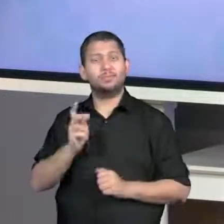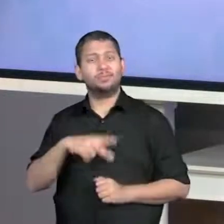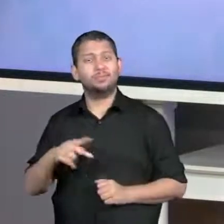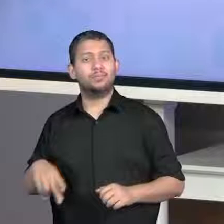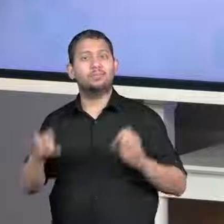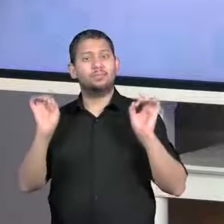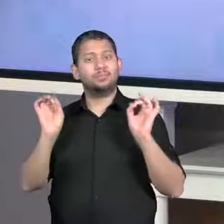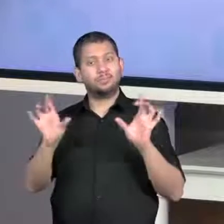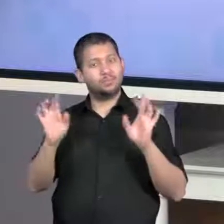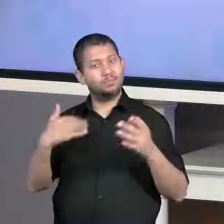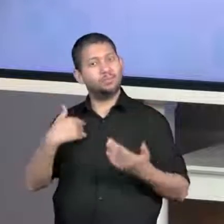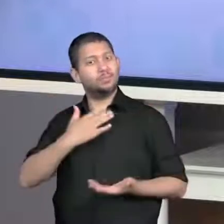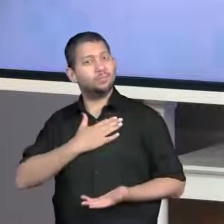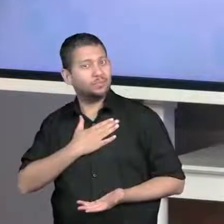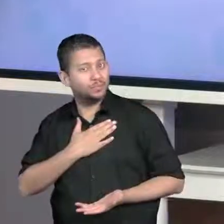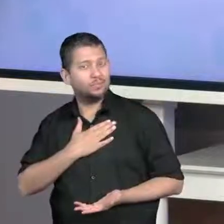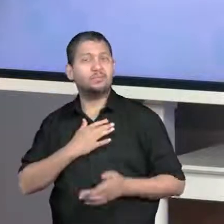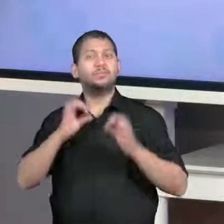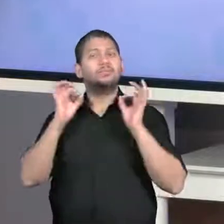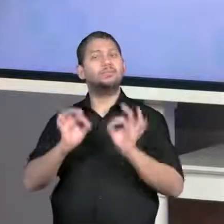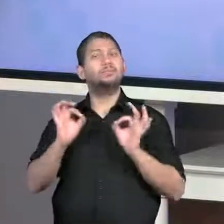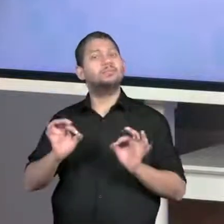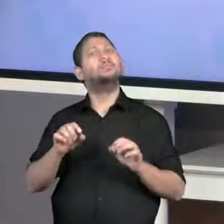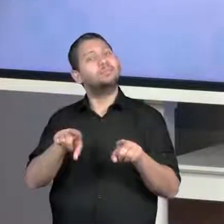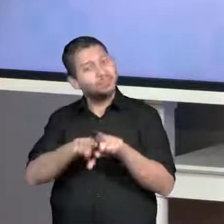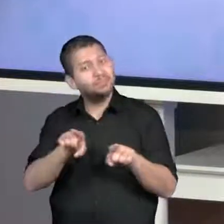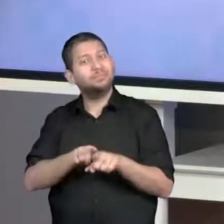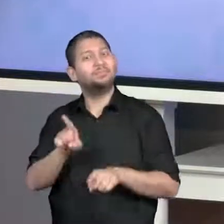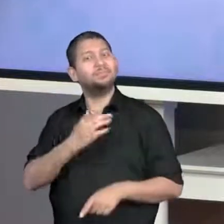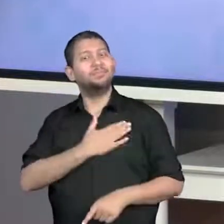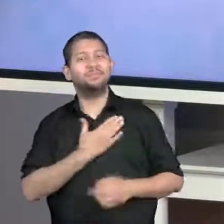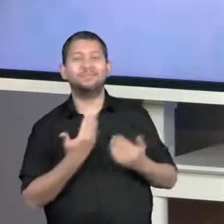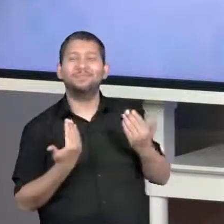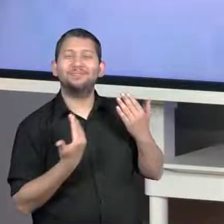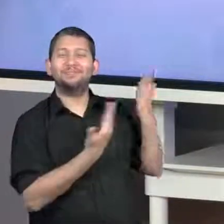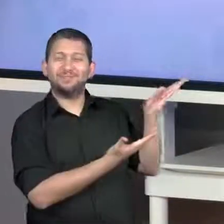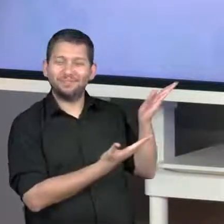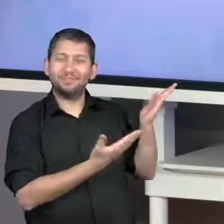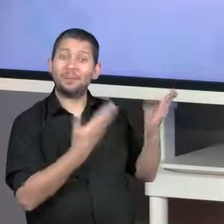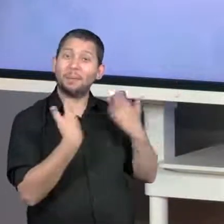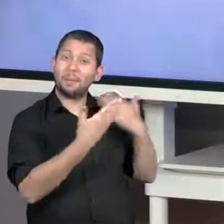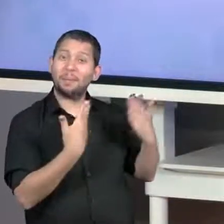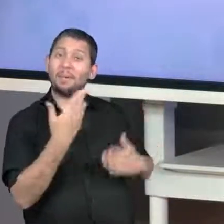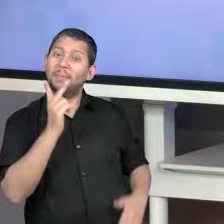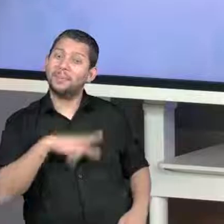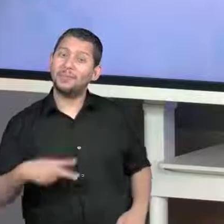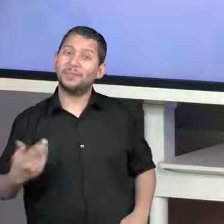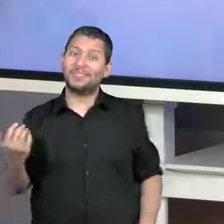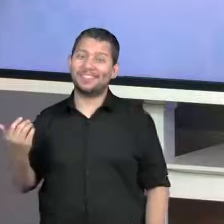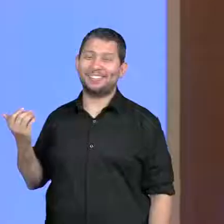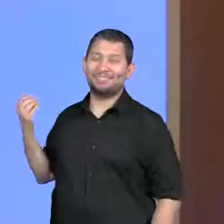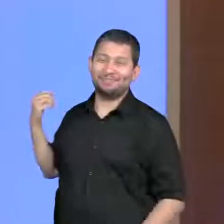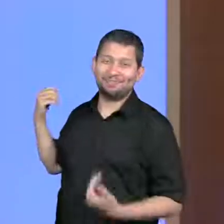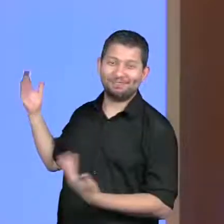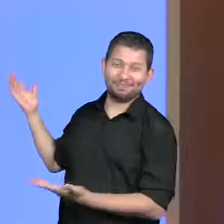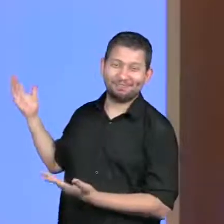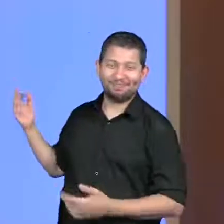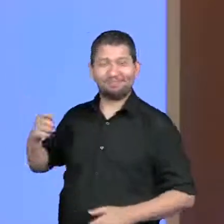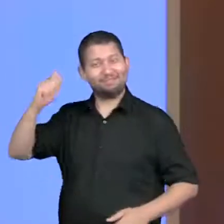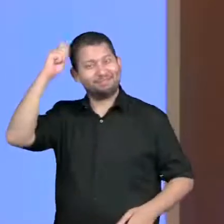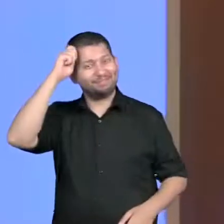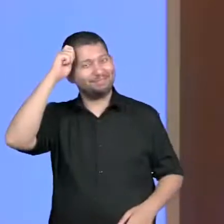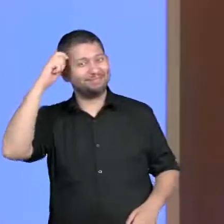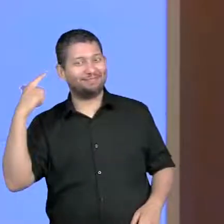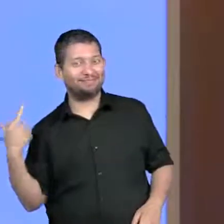que eu gosto muito e tenho certeza que vocês vão gostar bastante de bater um papo com ela junto comigo aqui. Tudo bem, professora Ana